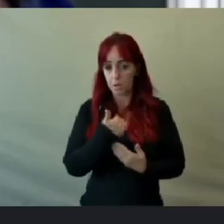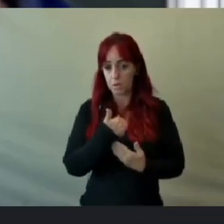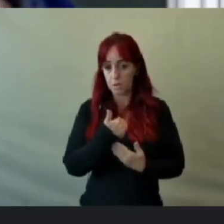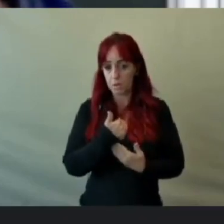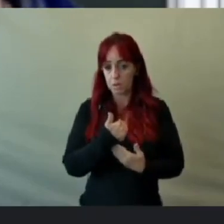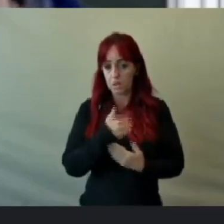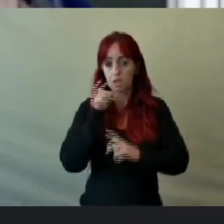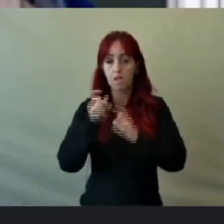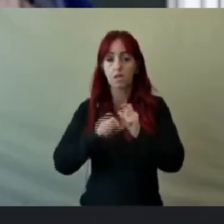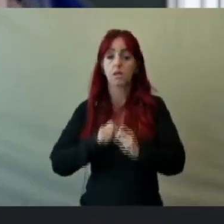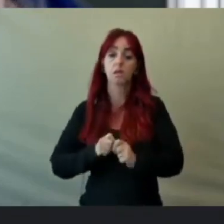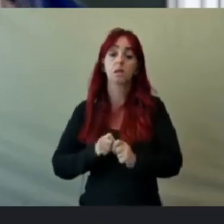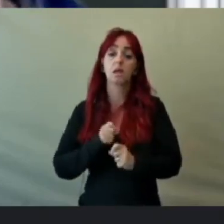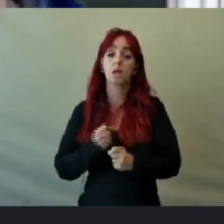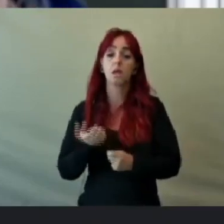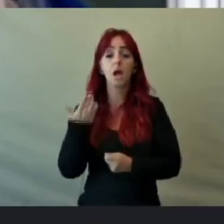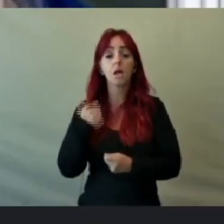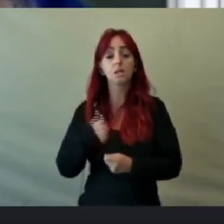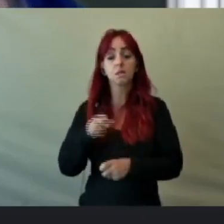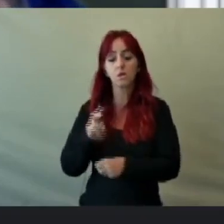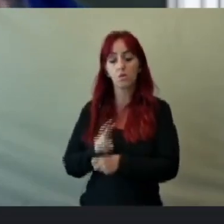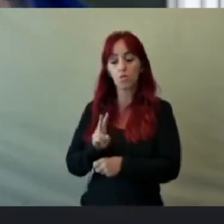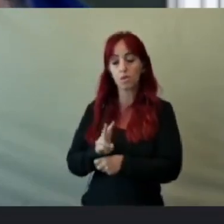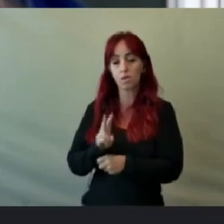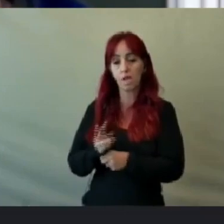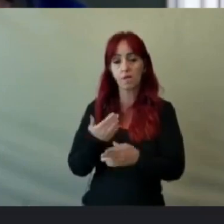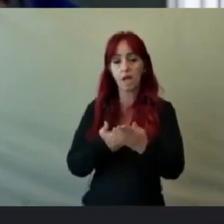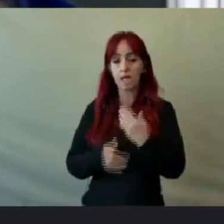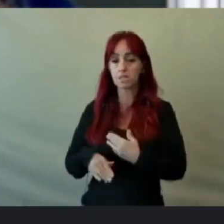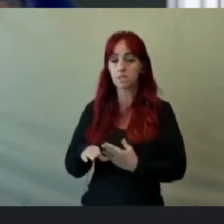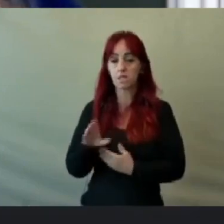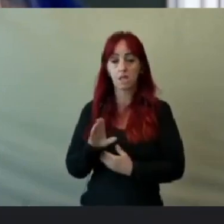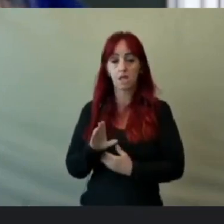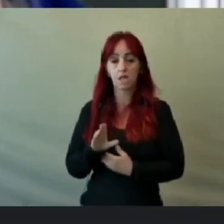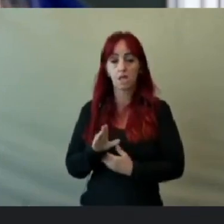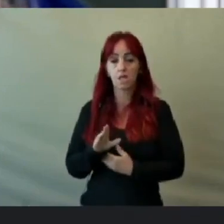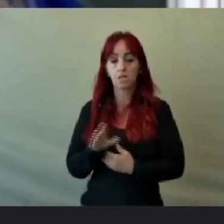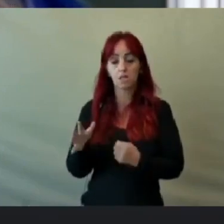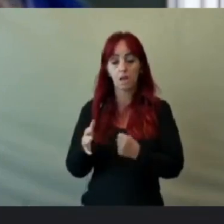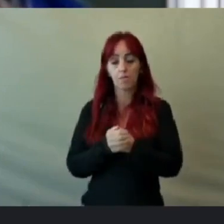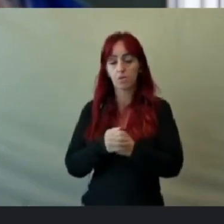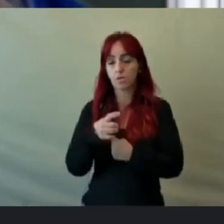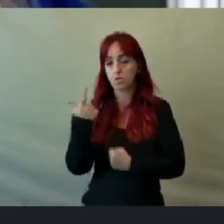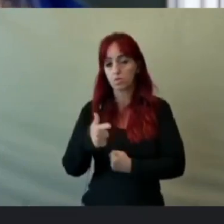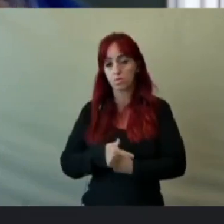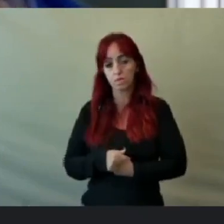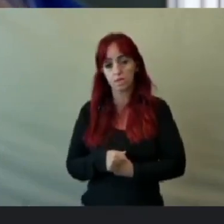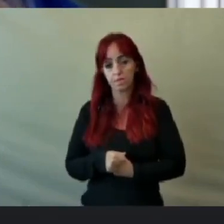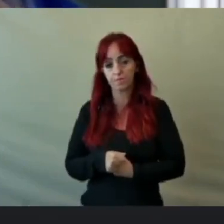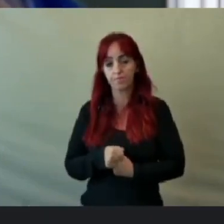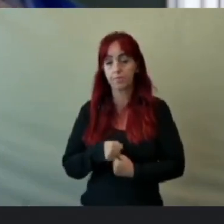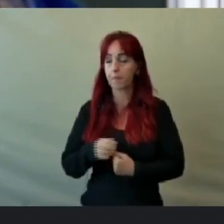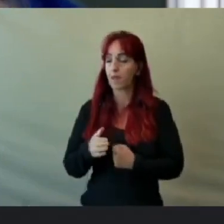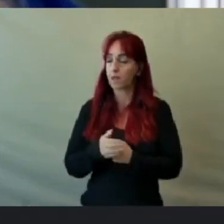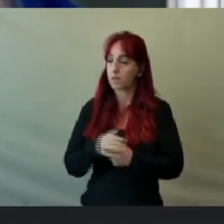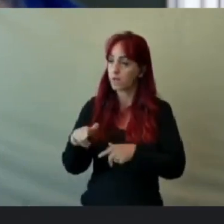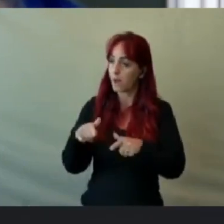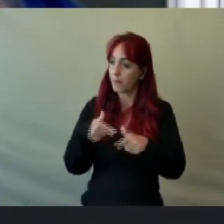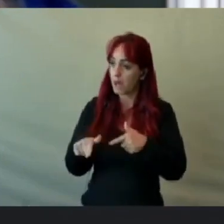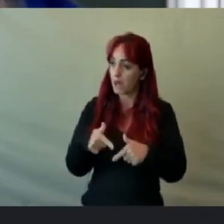das vezes fica desprovido de proteção sem trabalho sem renda sem